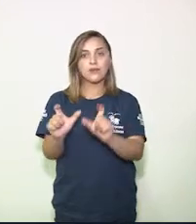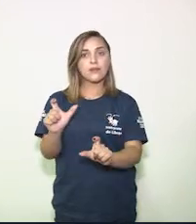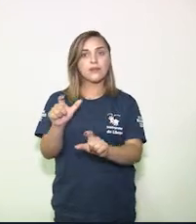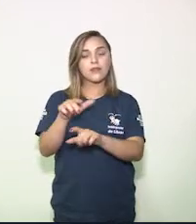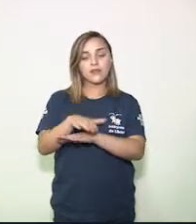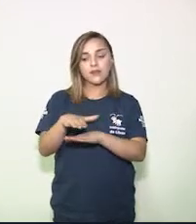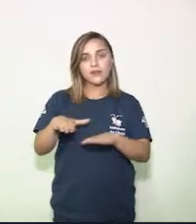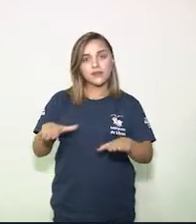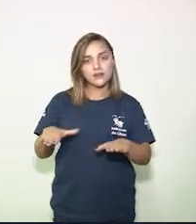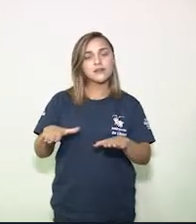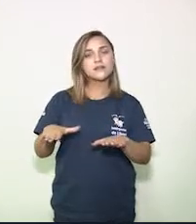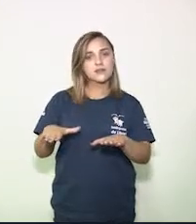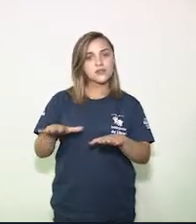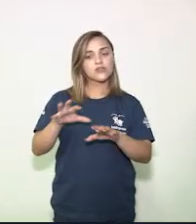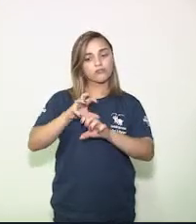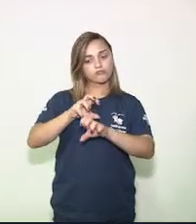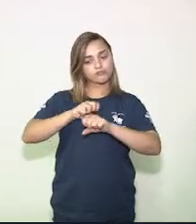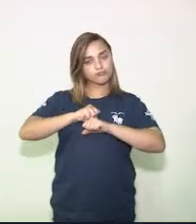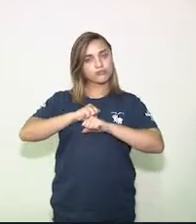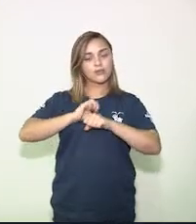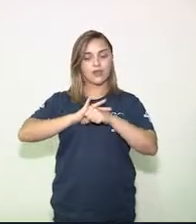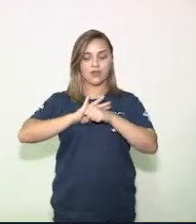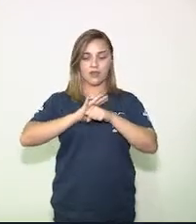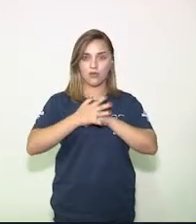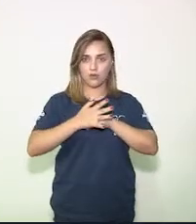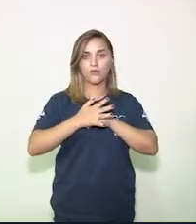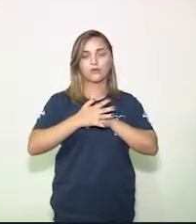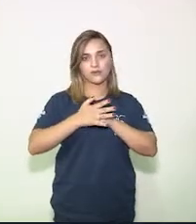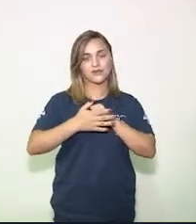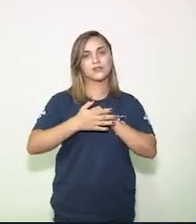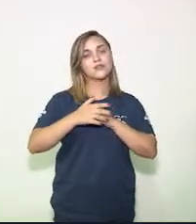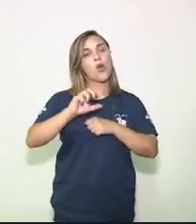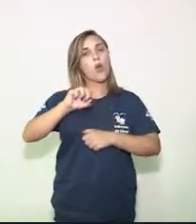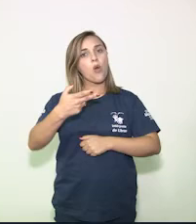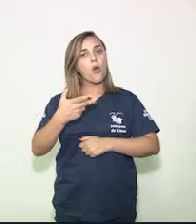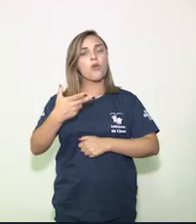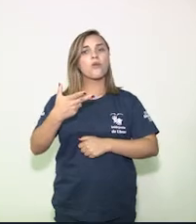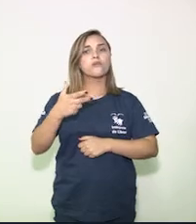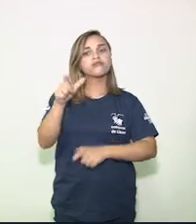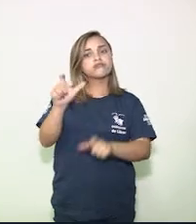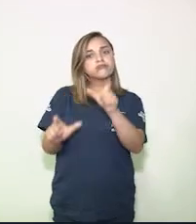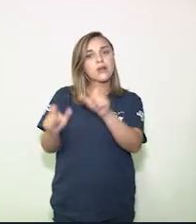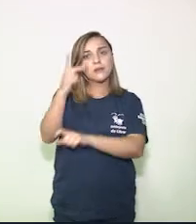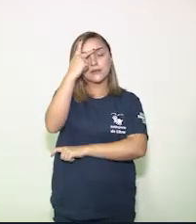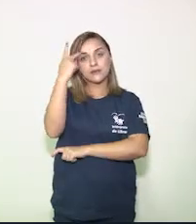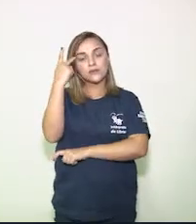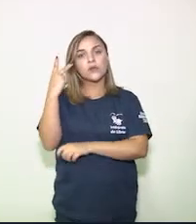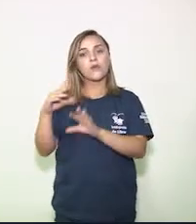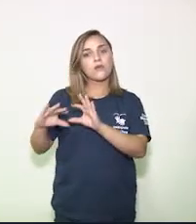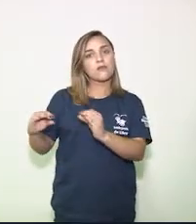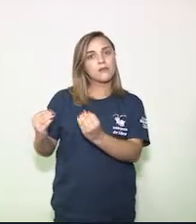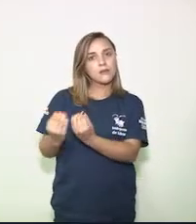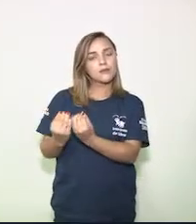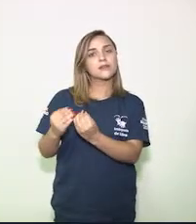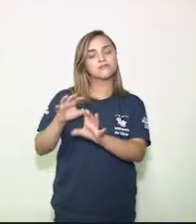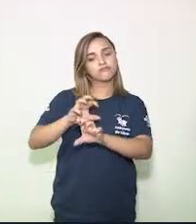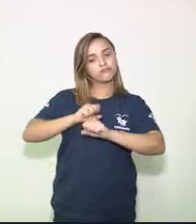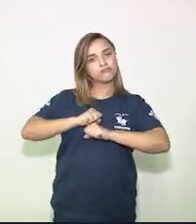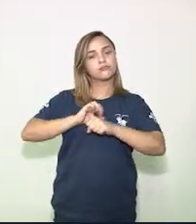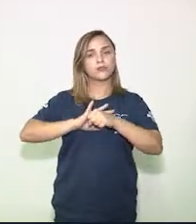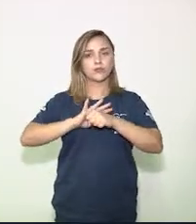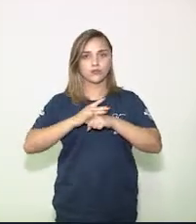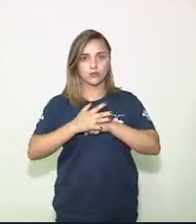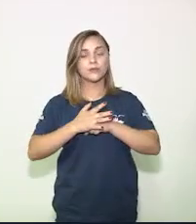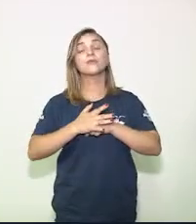pacientes que tiveram, crianças que tiveram Covid ou seus familiares. Então, era uma doença de maior gravidade